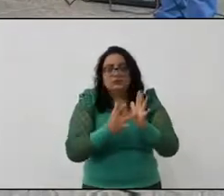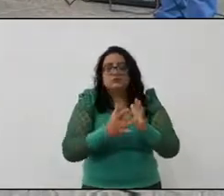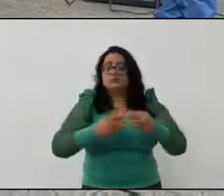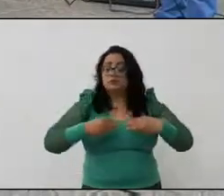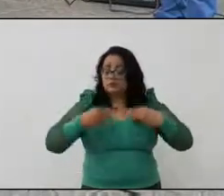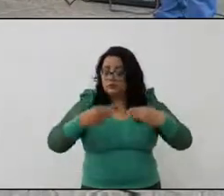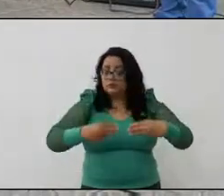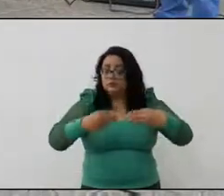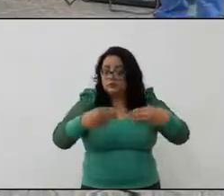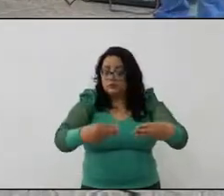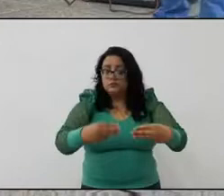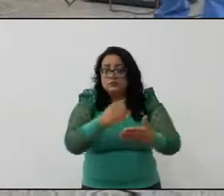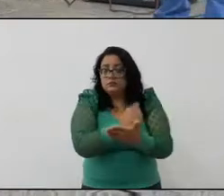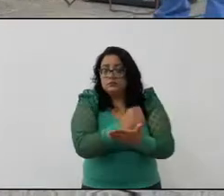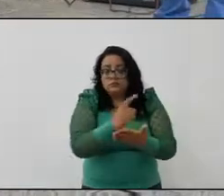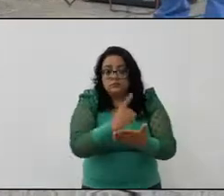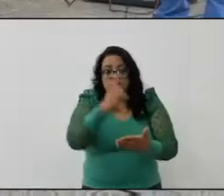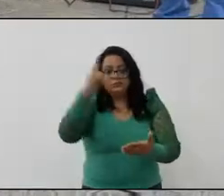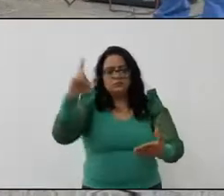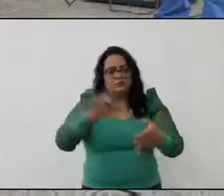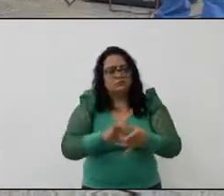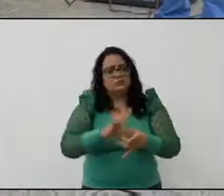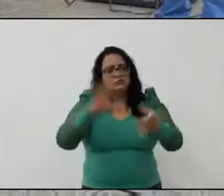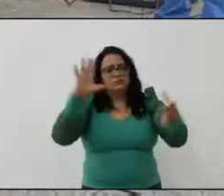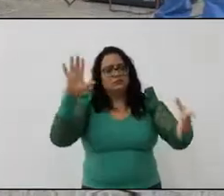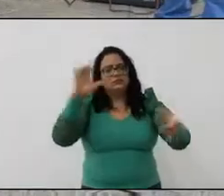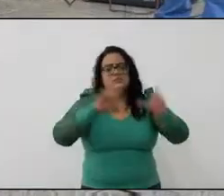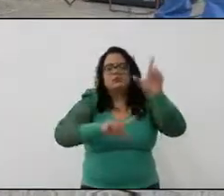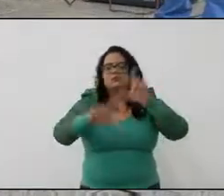Ministério de Louvor, Adevic, louvando ao Senhor.